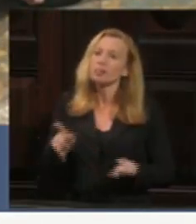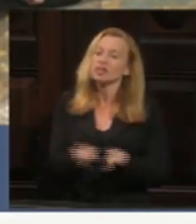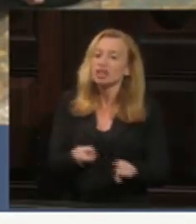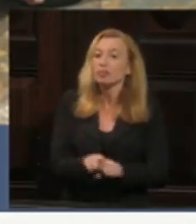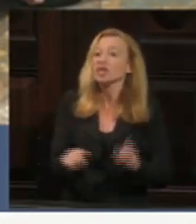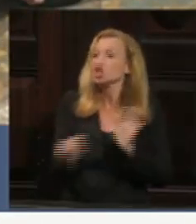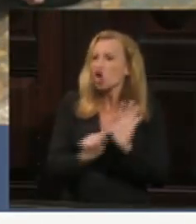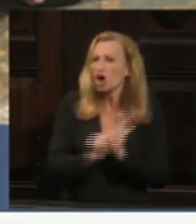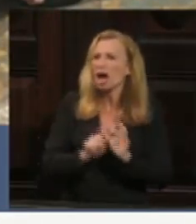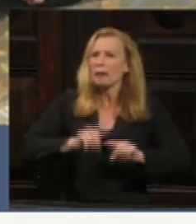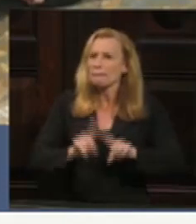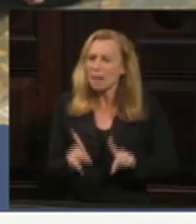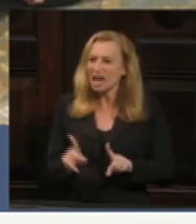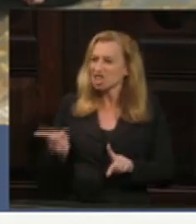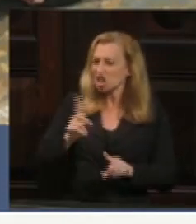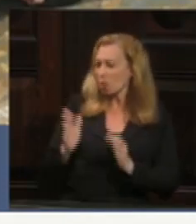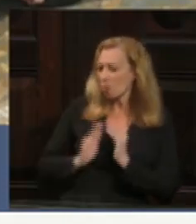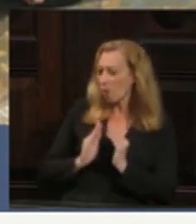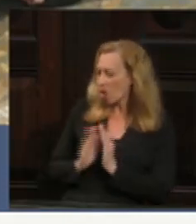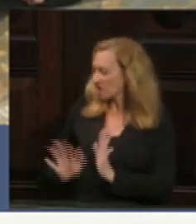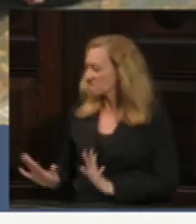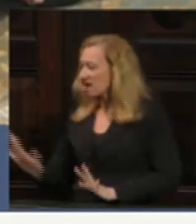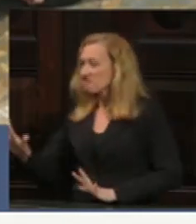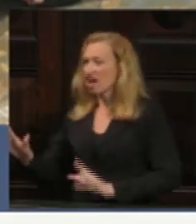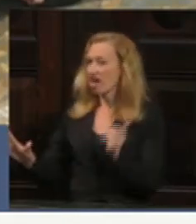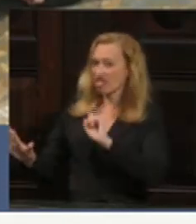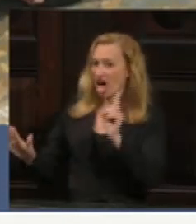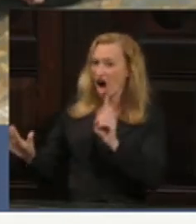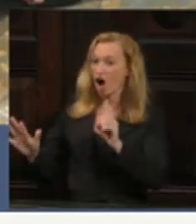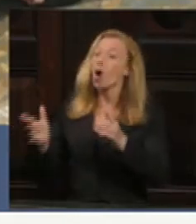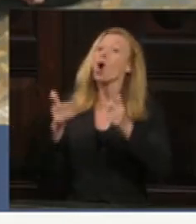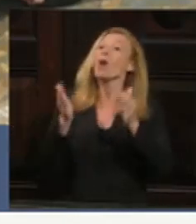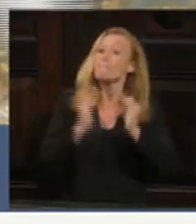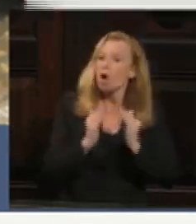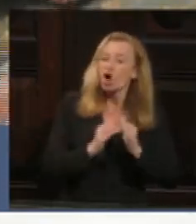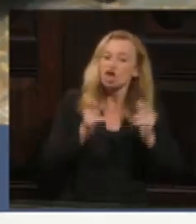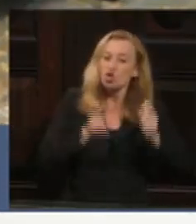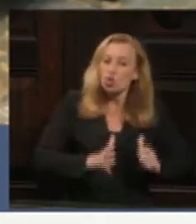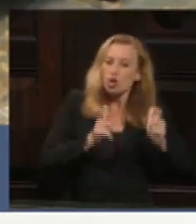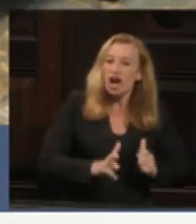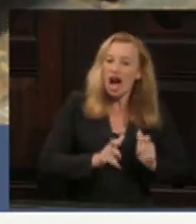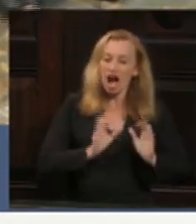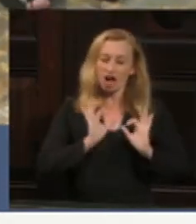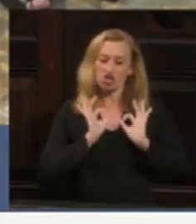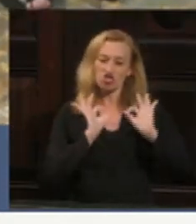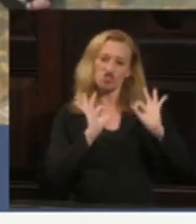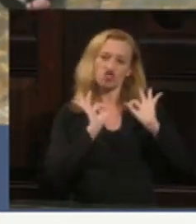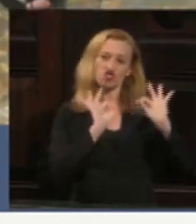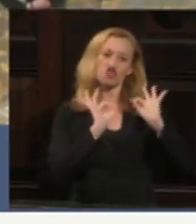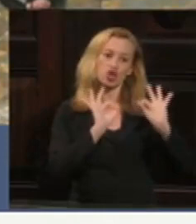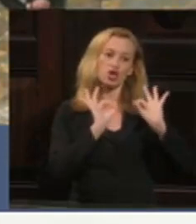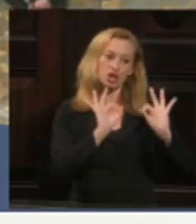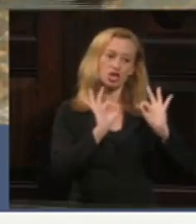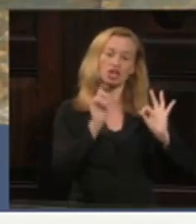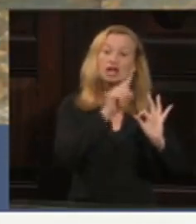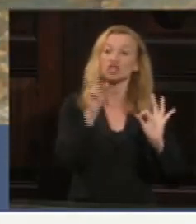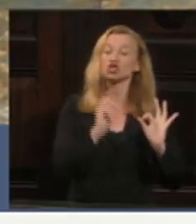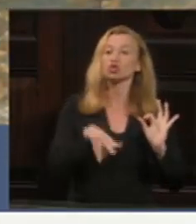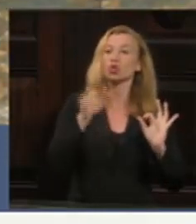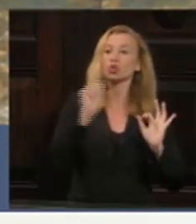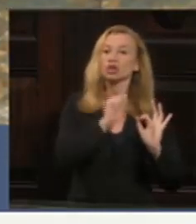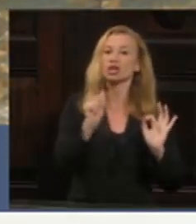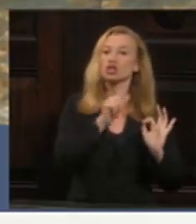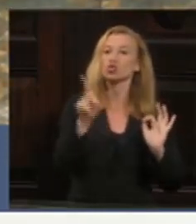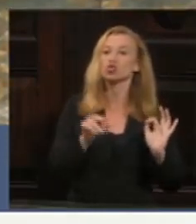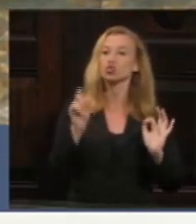nas vielas, nas favelas, mora nas coberturas, nos condomínios luxuosos da Barra da Tijuca e da Zona Sul. Então nós temos que colocar o dedo